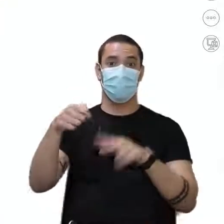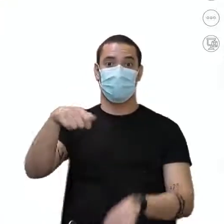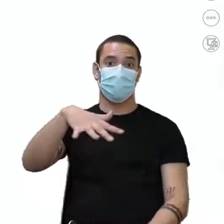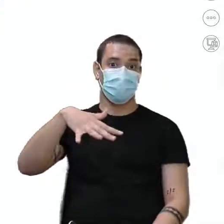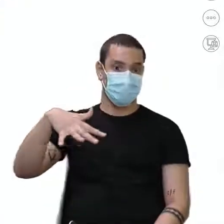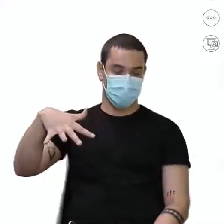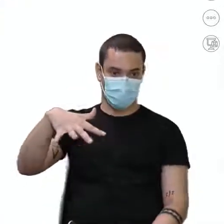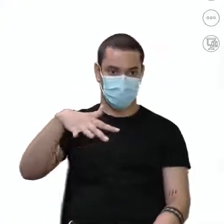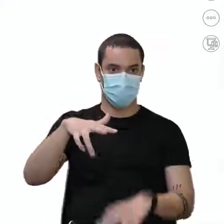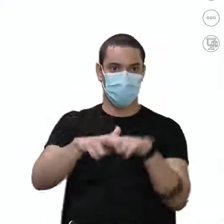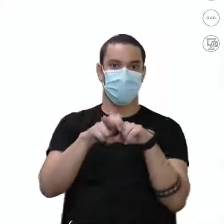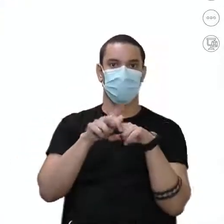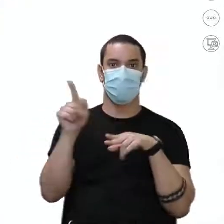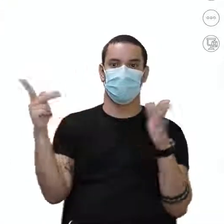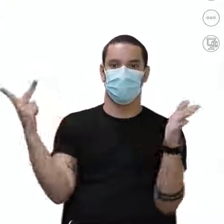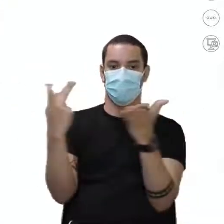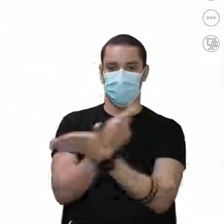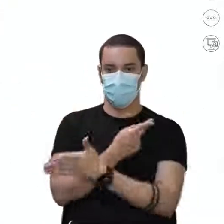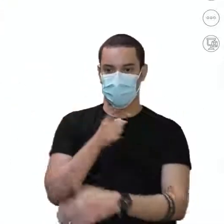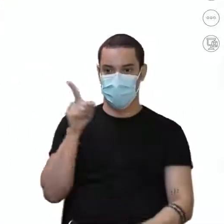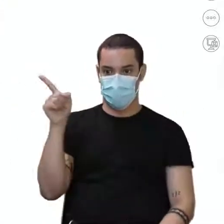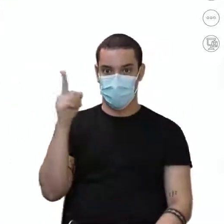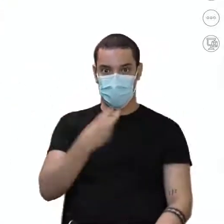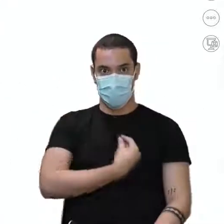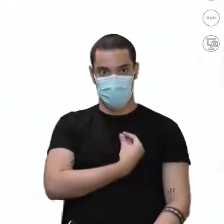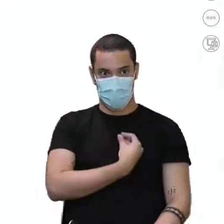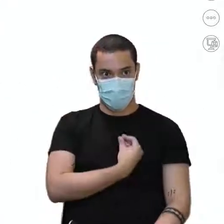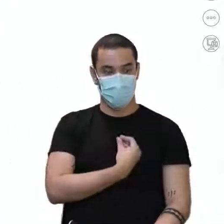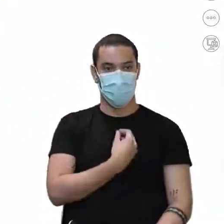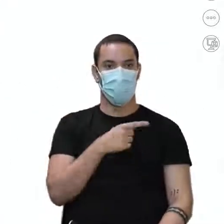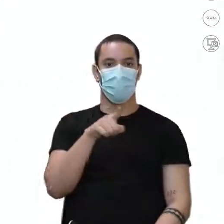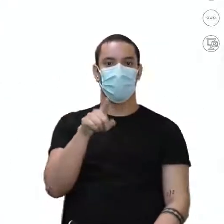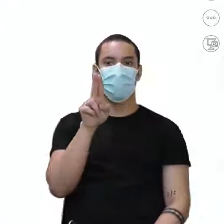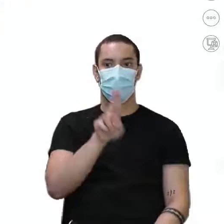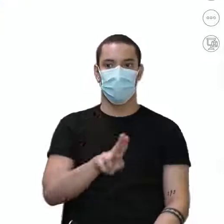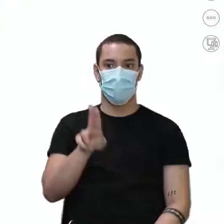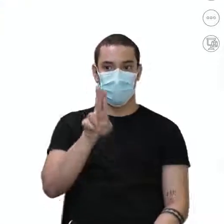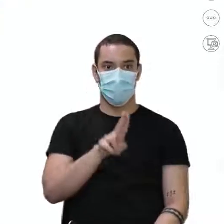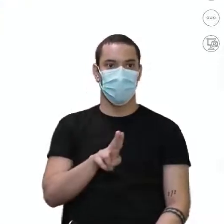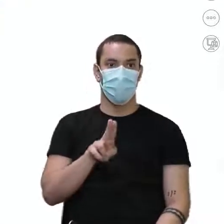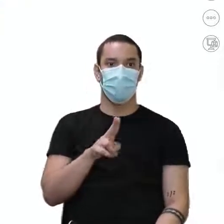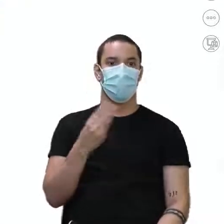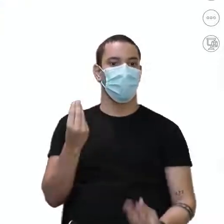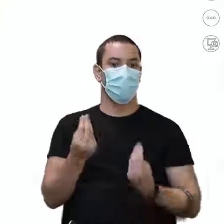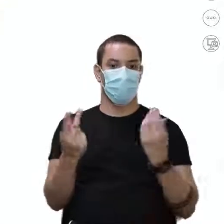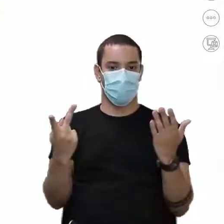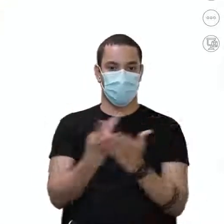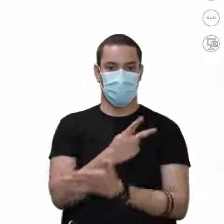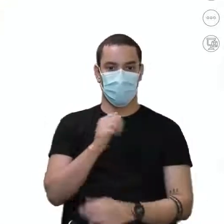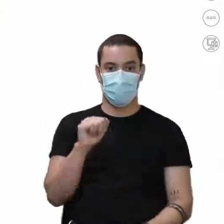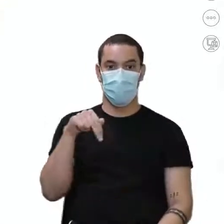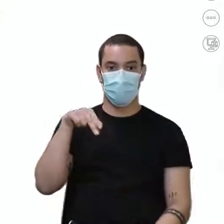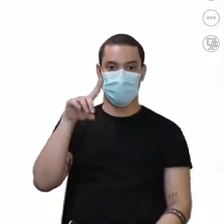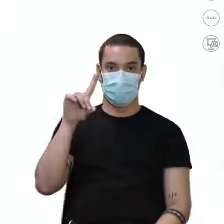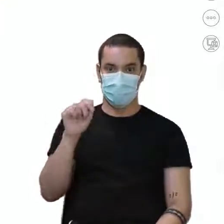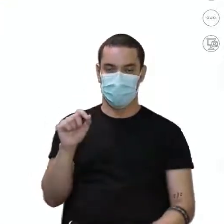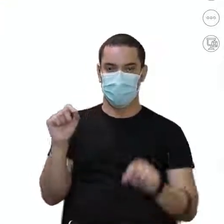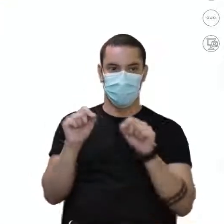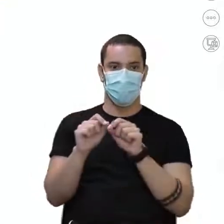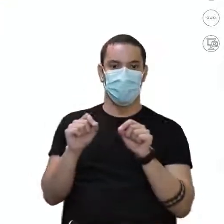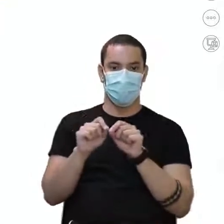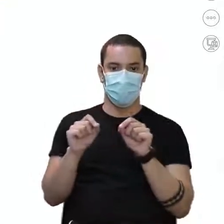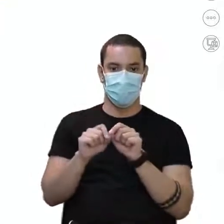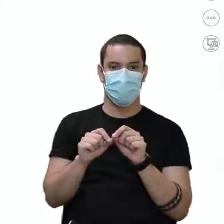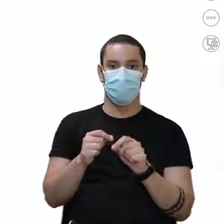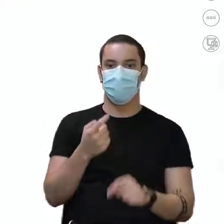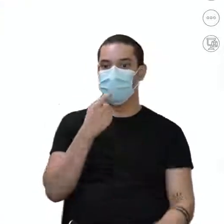aí, nesses casos aqui do Present Perfect Continuous, você vai usar essa questão do anda. O que você anda fazendo